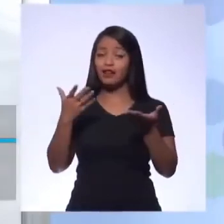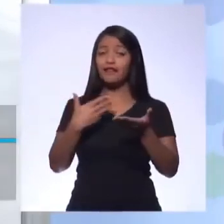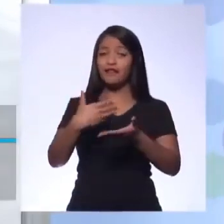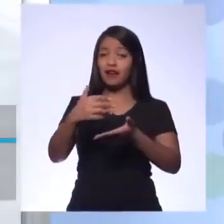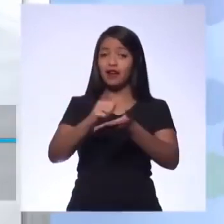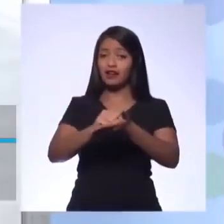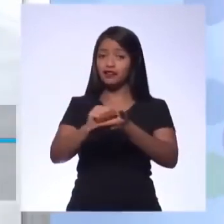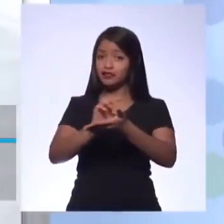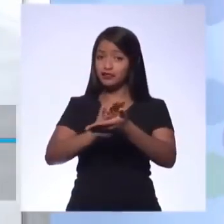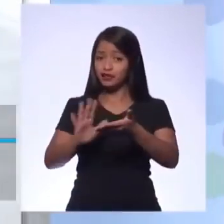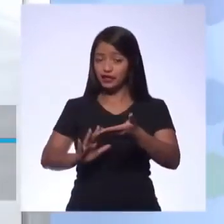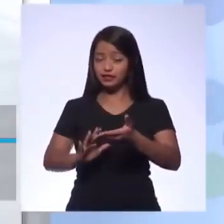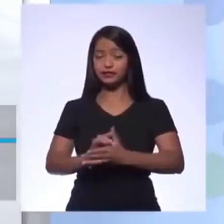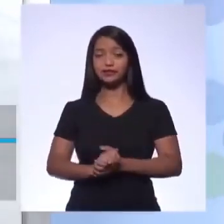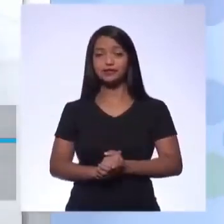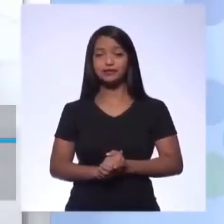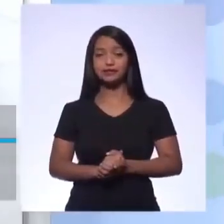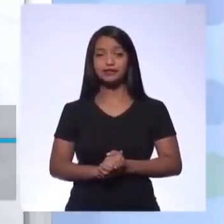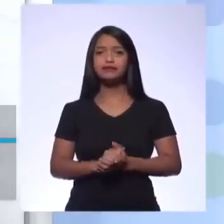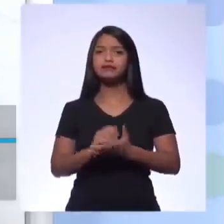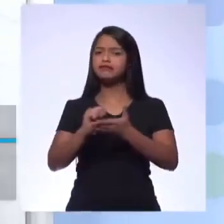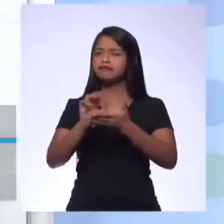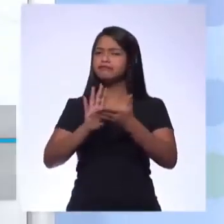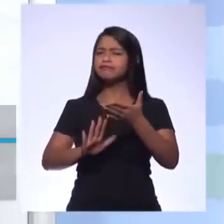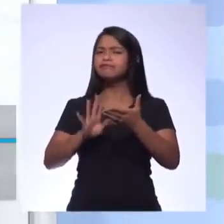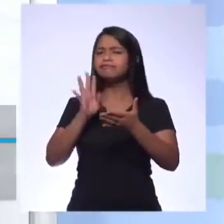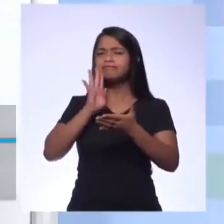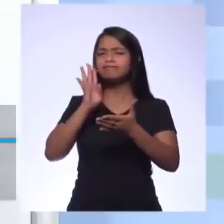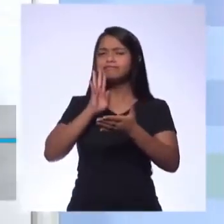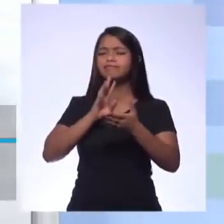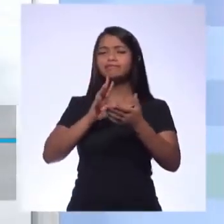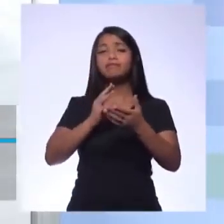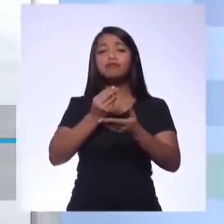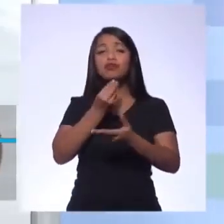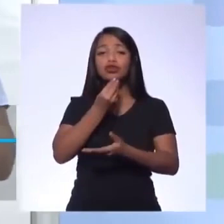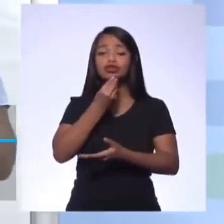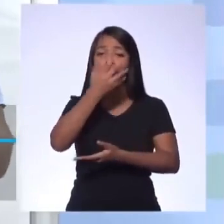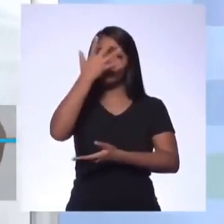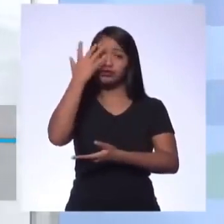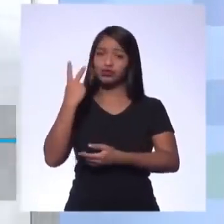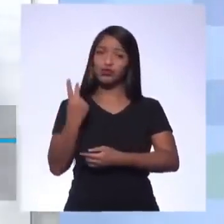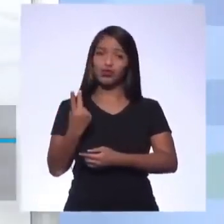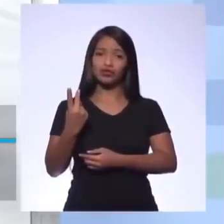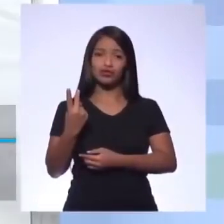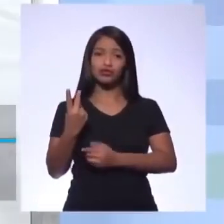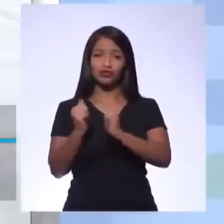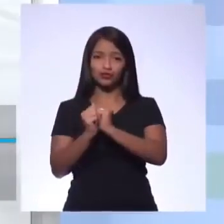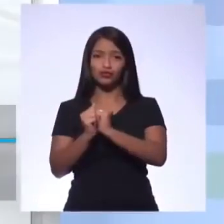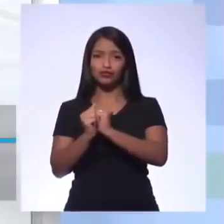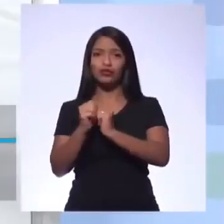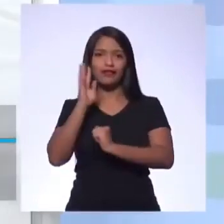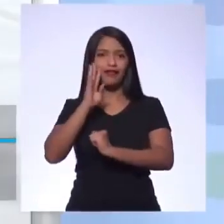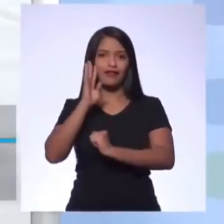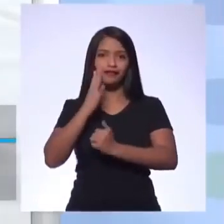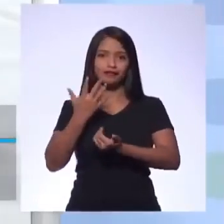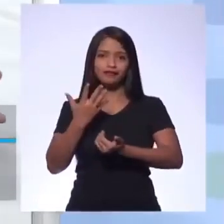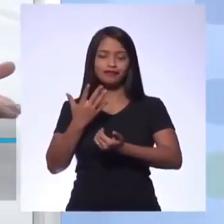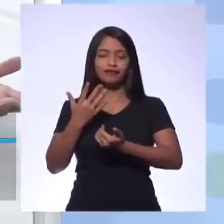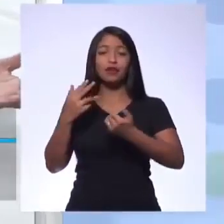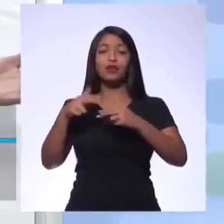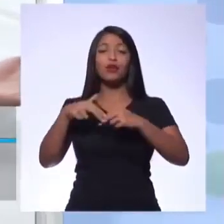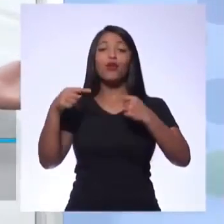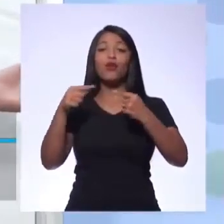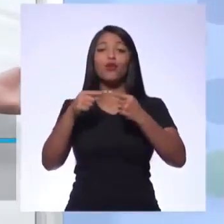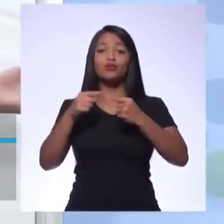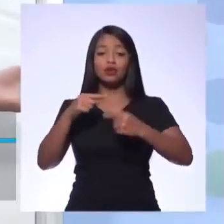tiver condições de fazer, ela é mais interessante de fazer com uma segunda pessoa. Que é ligada ao tato, essa sensibilidade.